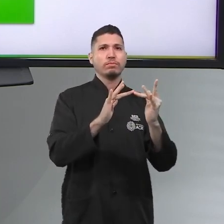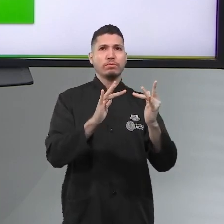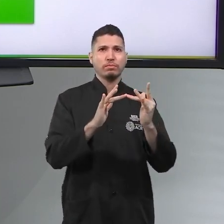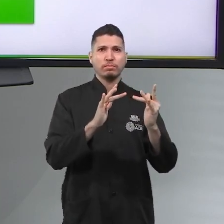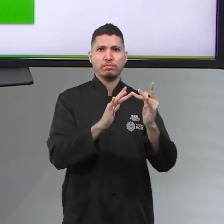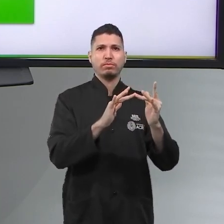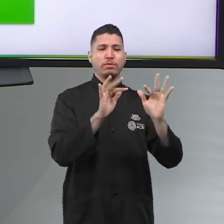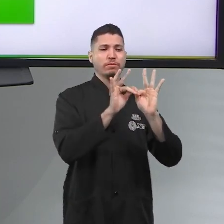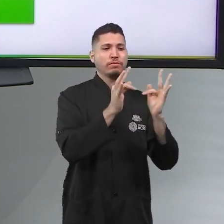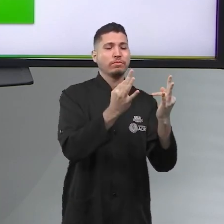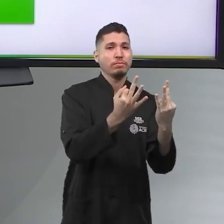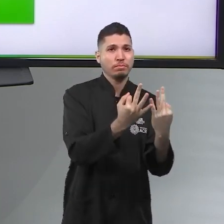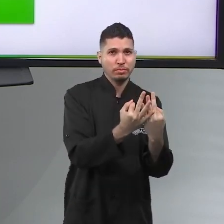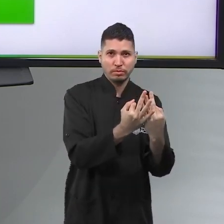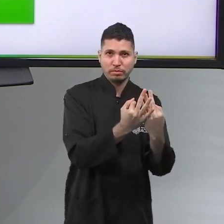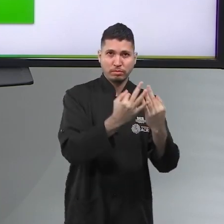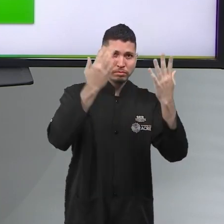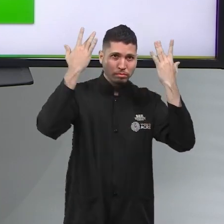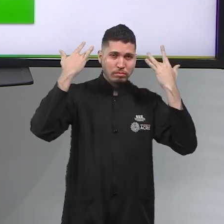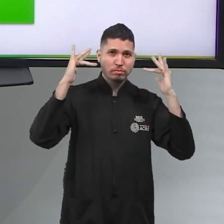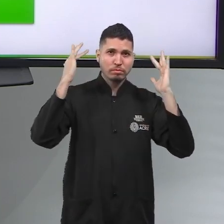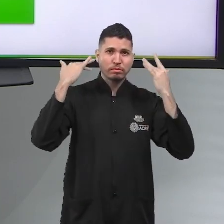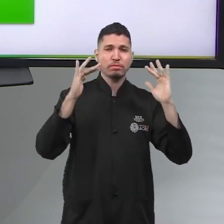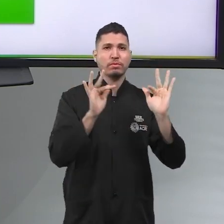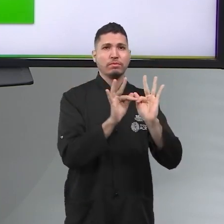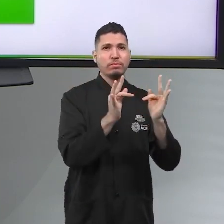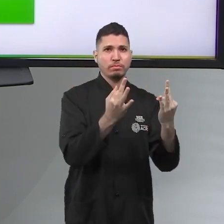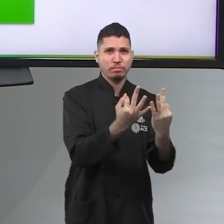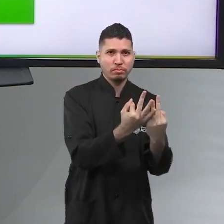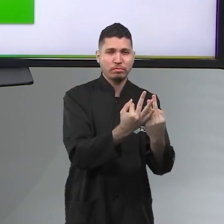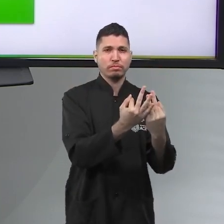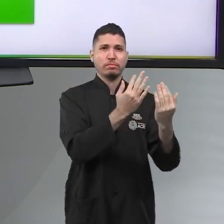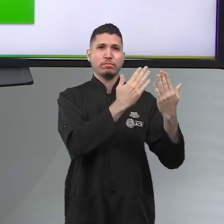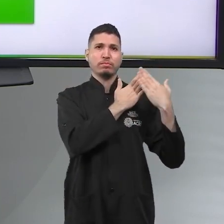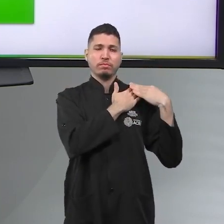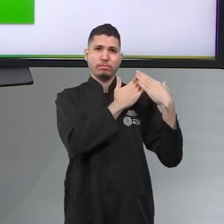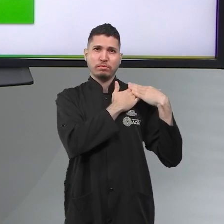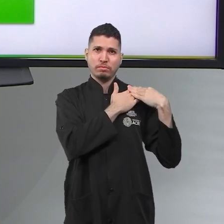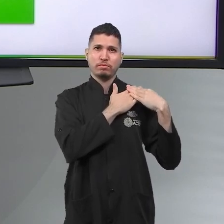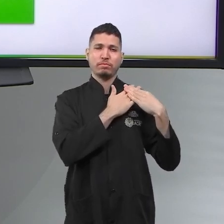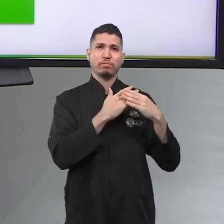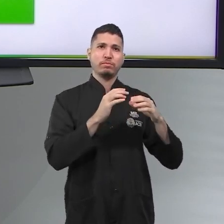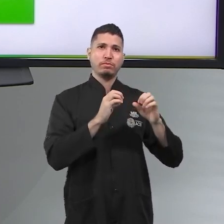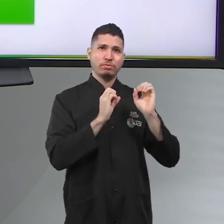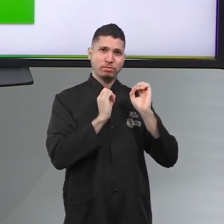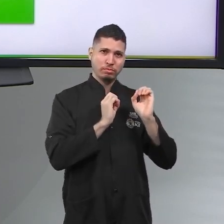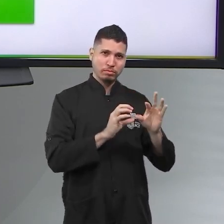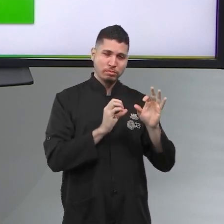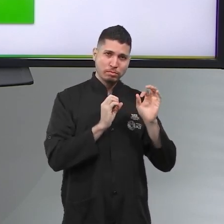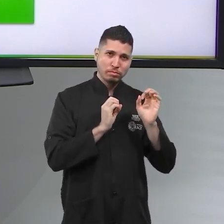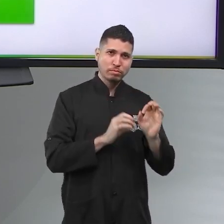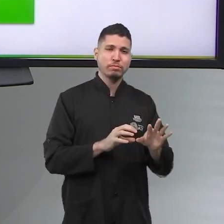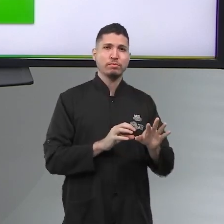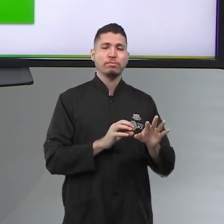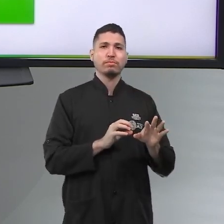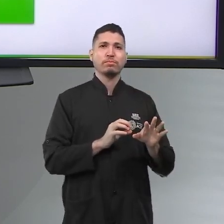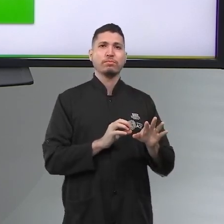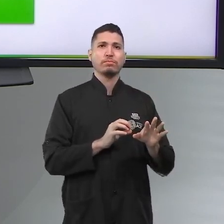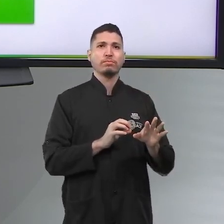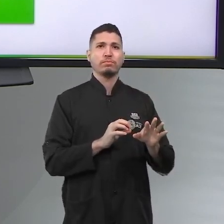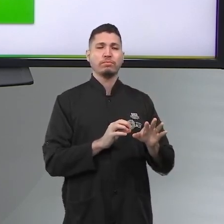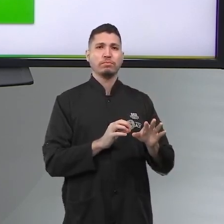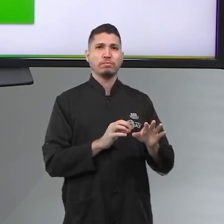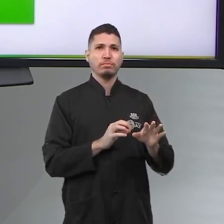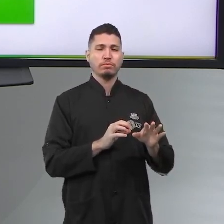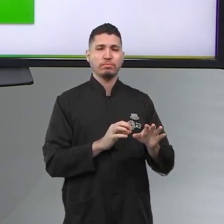a família. A família, ela tem a responsabilidade de educar. A família, ela tem a responsabilidade